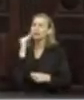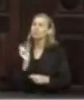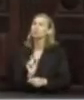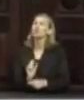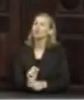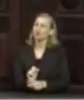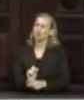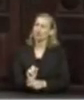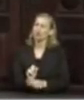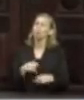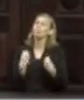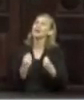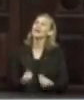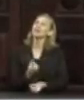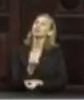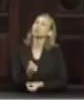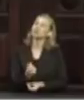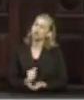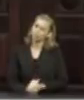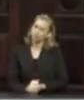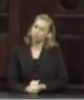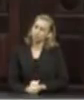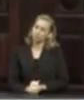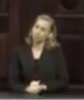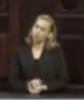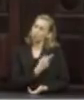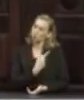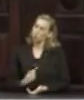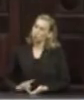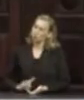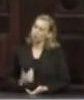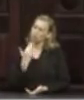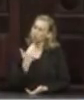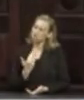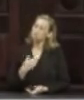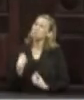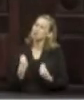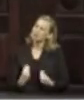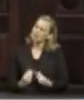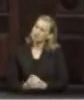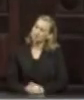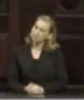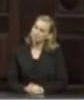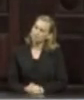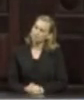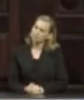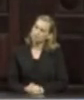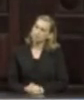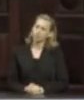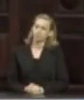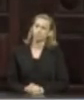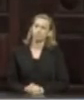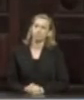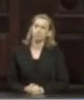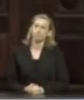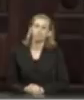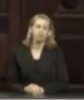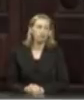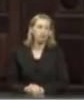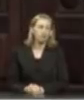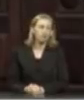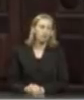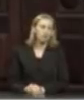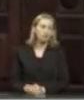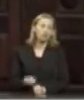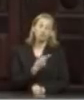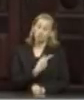menos para este governo. Para este governo. Não se assina cheque em branco para estelionatário, né? E esse governo é